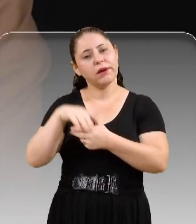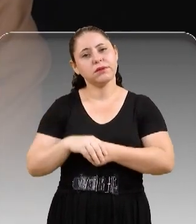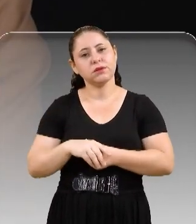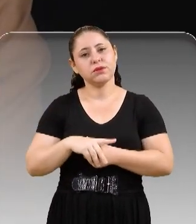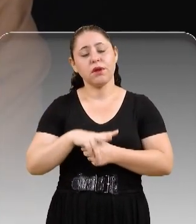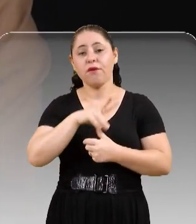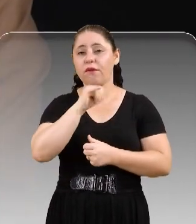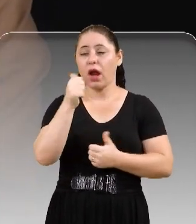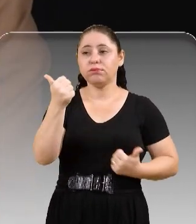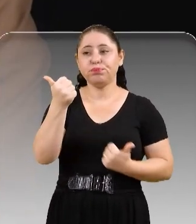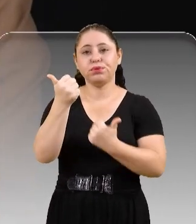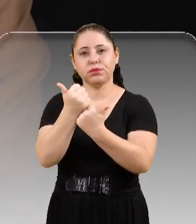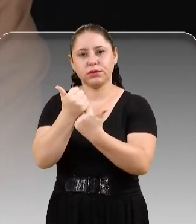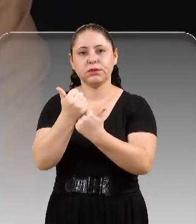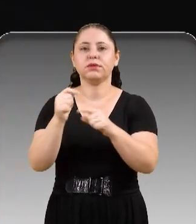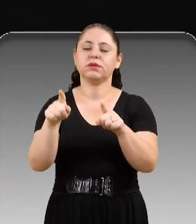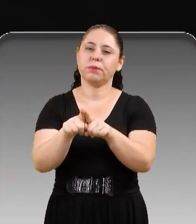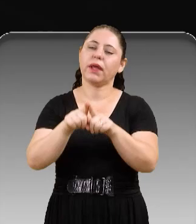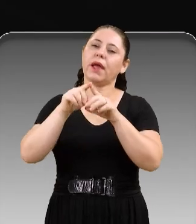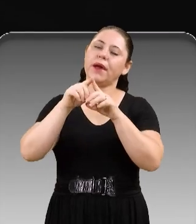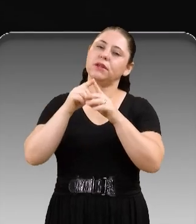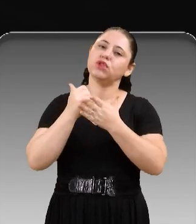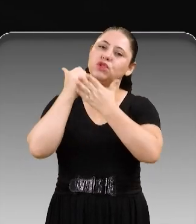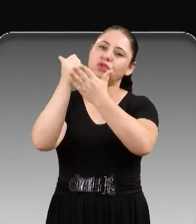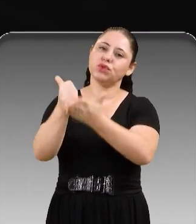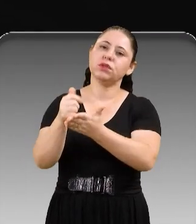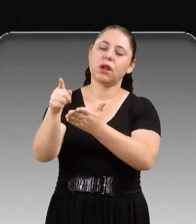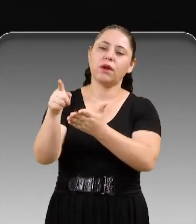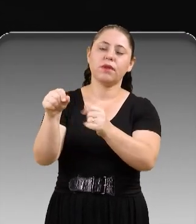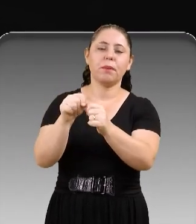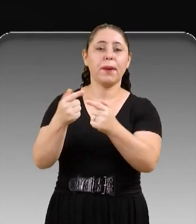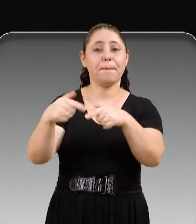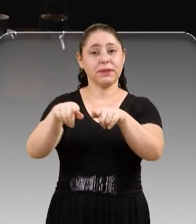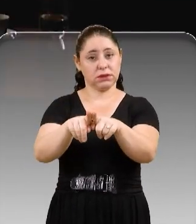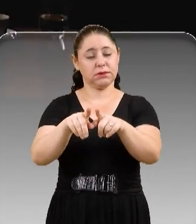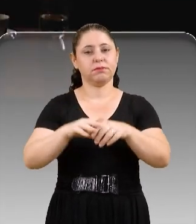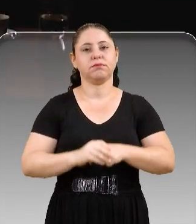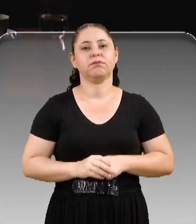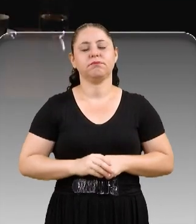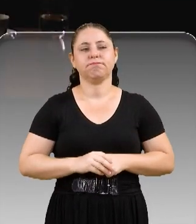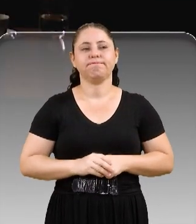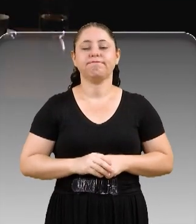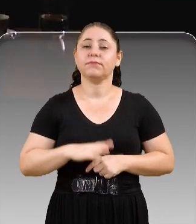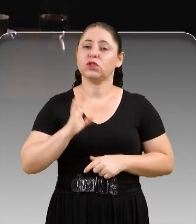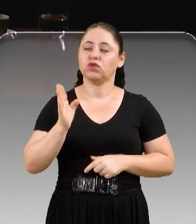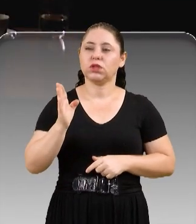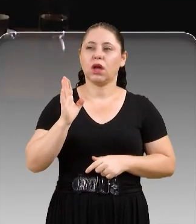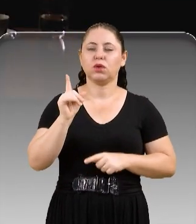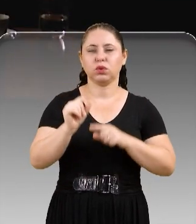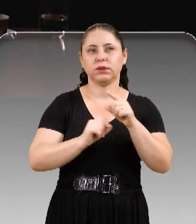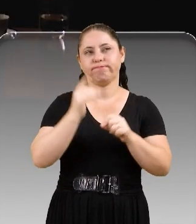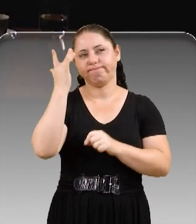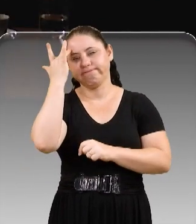dando suporte e vamos fazer uma parceria. Não, já então, eu vinha